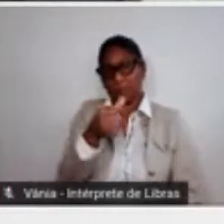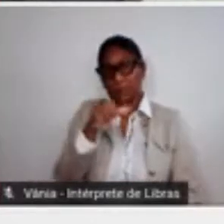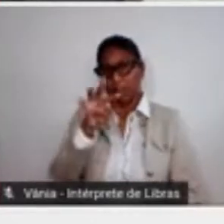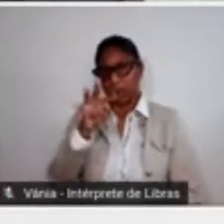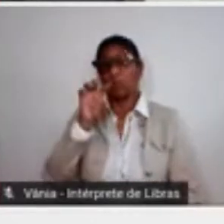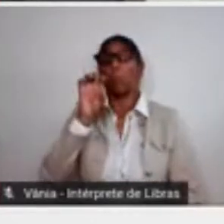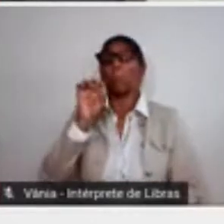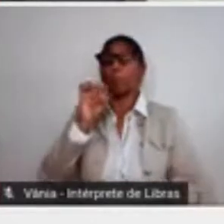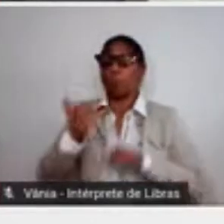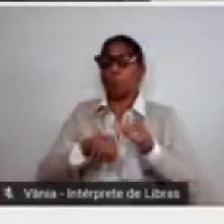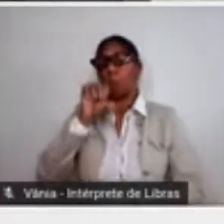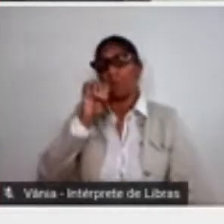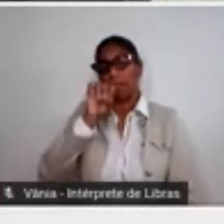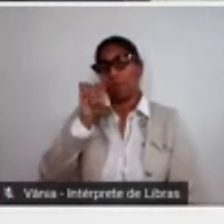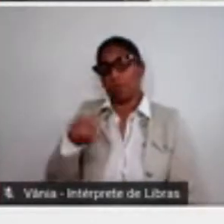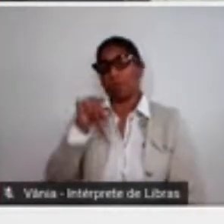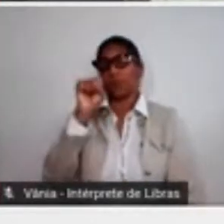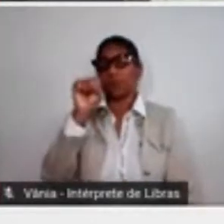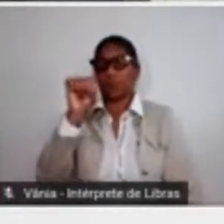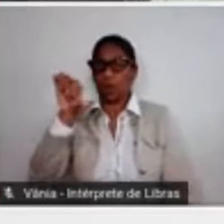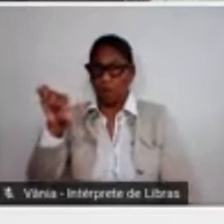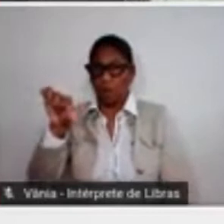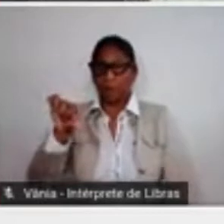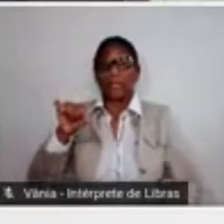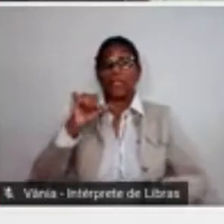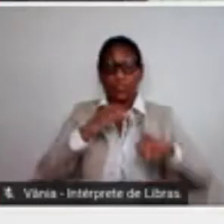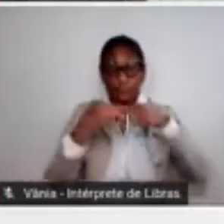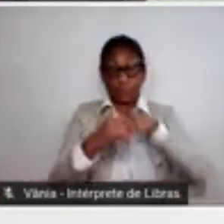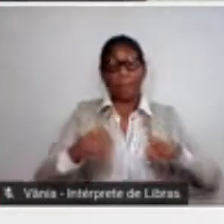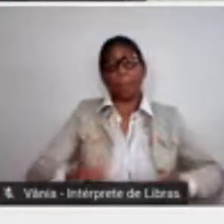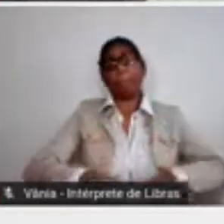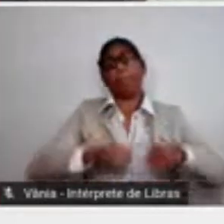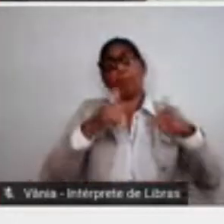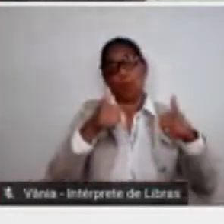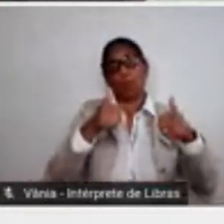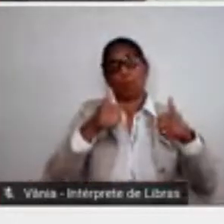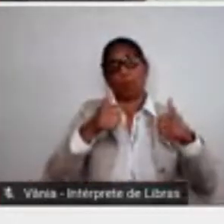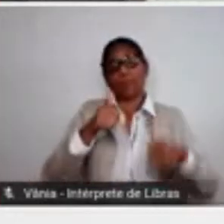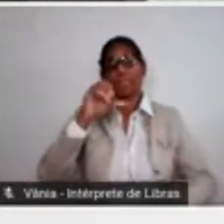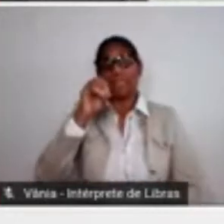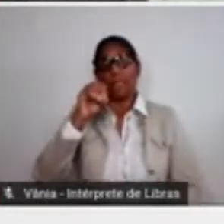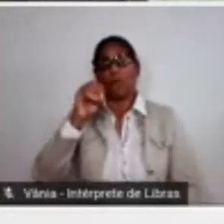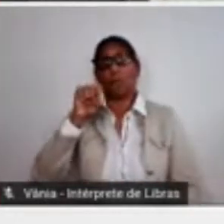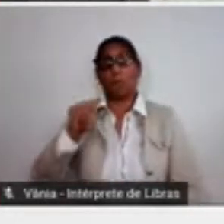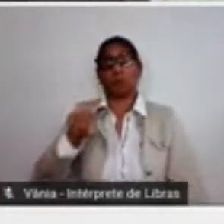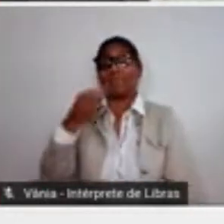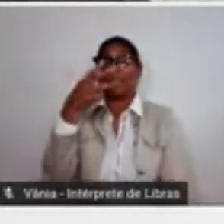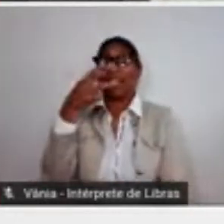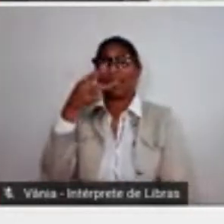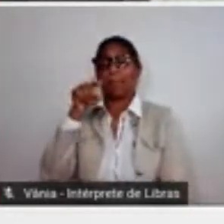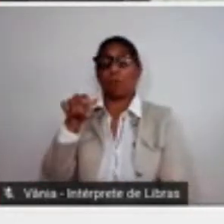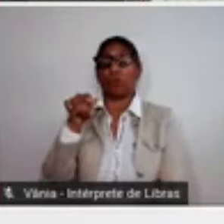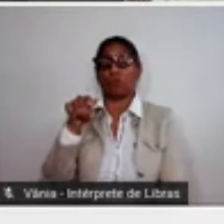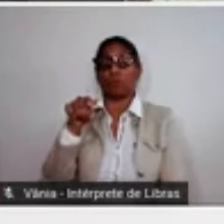disso, as hospitalizações proporcionalmente a cada 100 mil habitantes são 3,5 hospitalizações para cada 100 mil